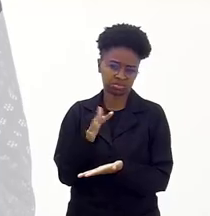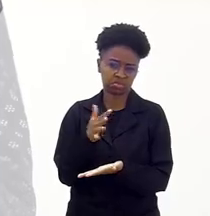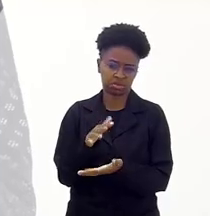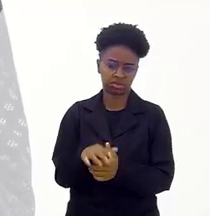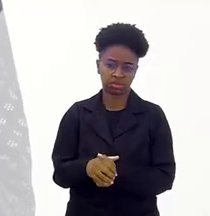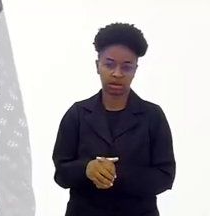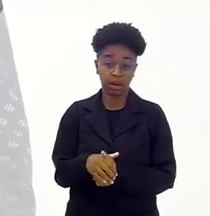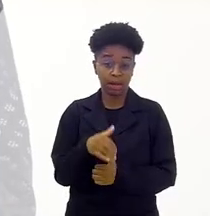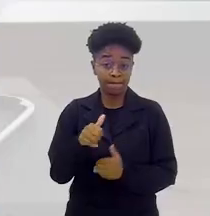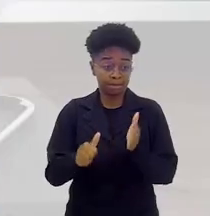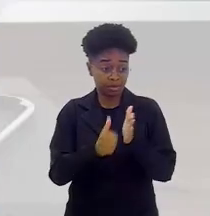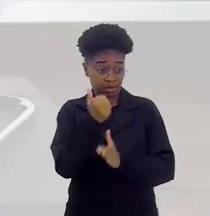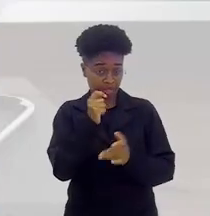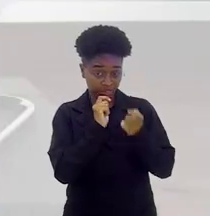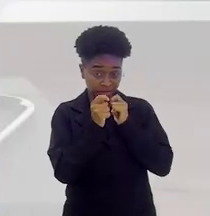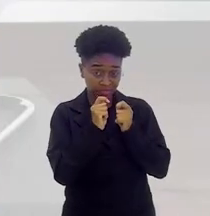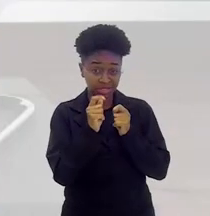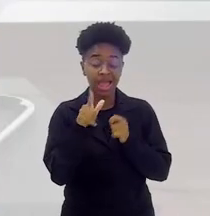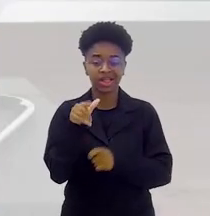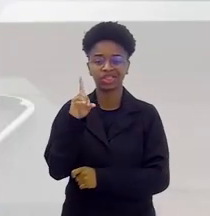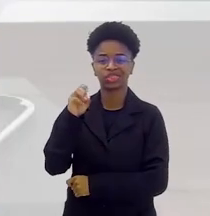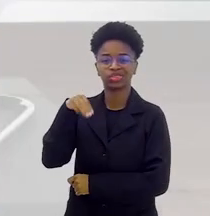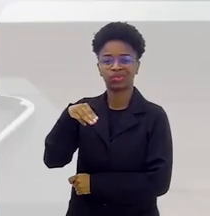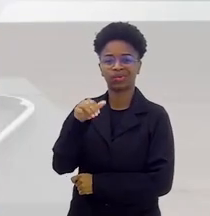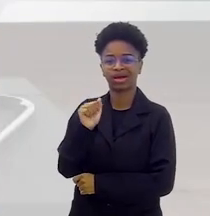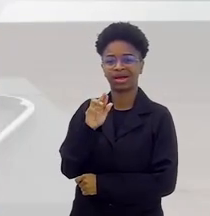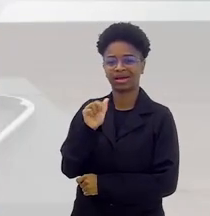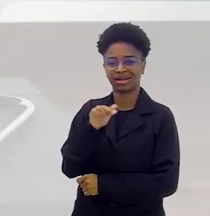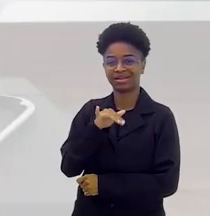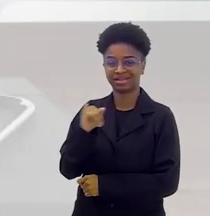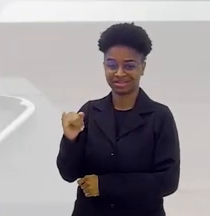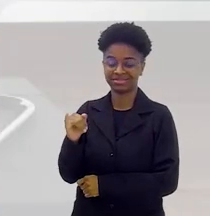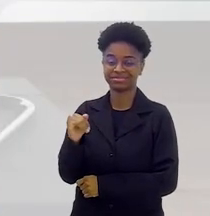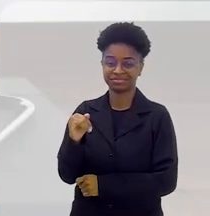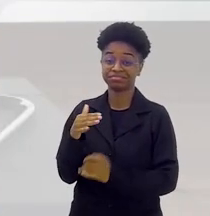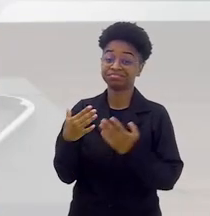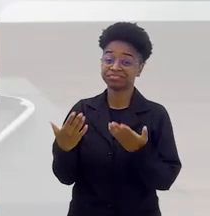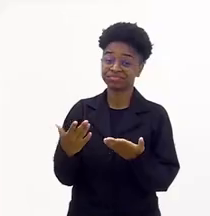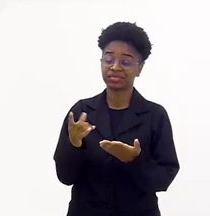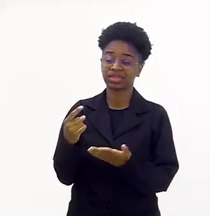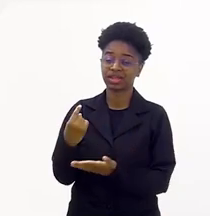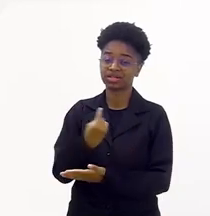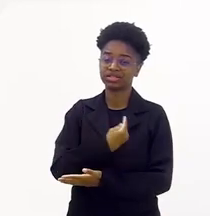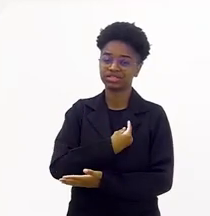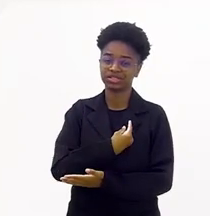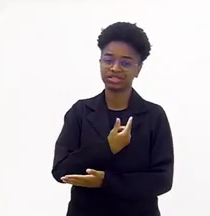O primeiro entrevistado desse programa foi Dom Arani. Ah, que bom. E ali